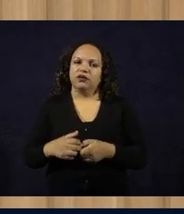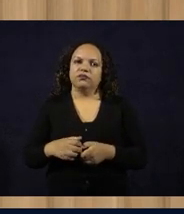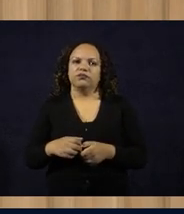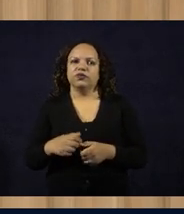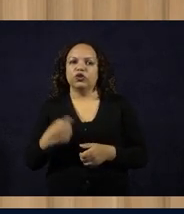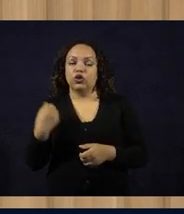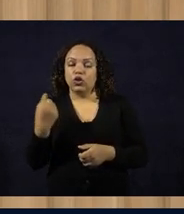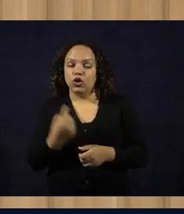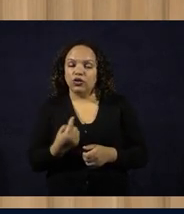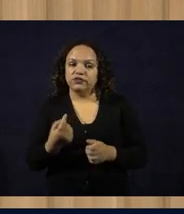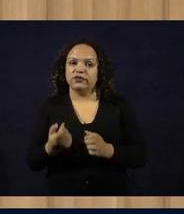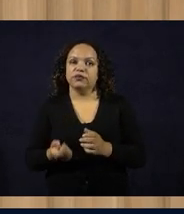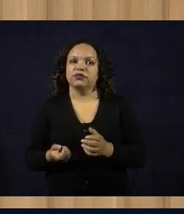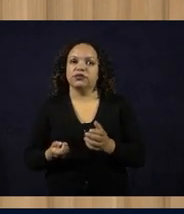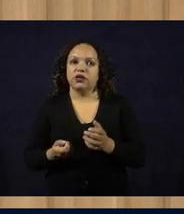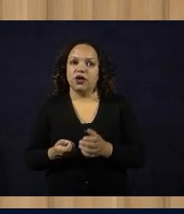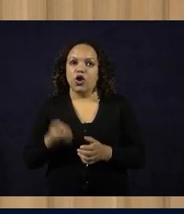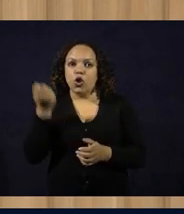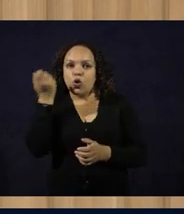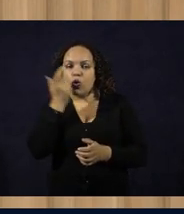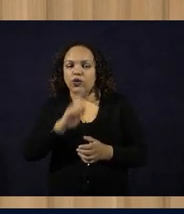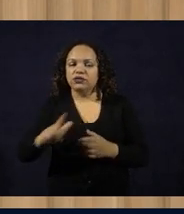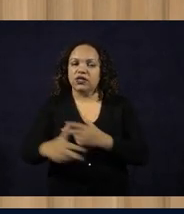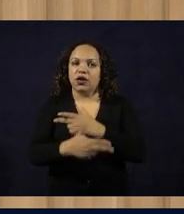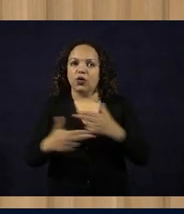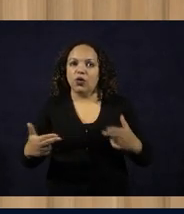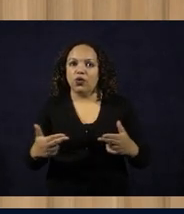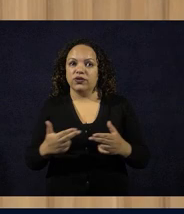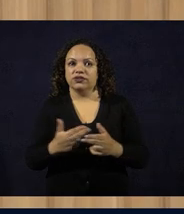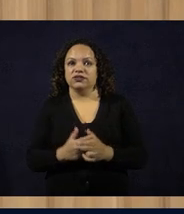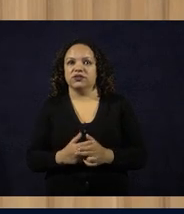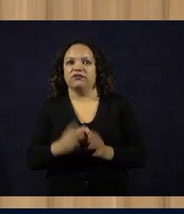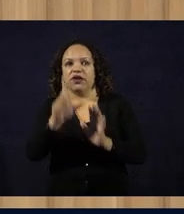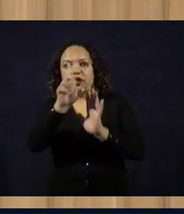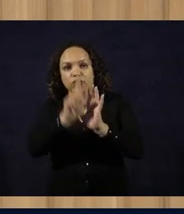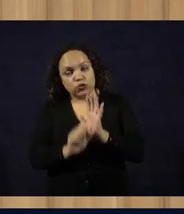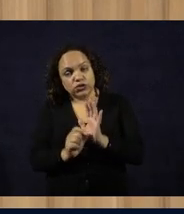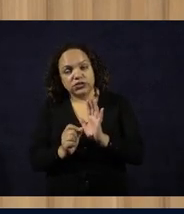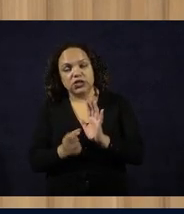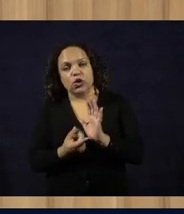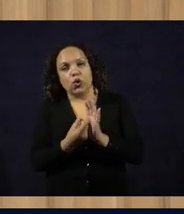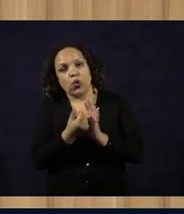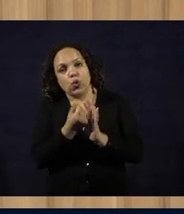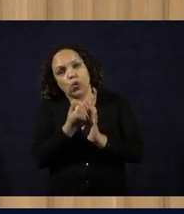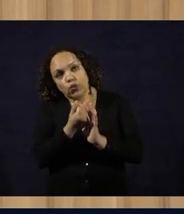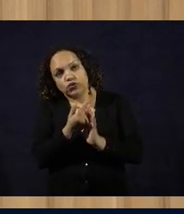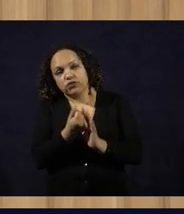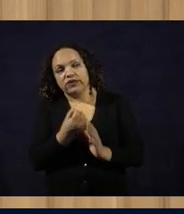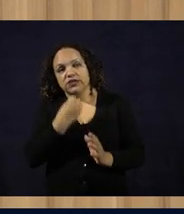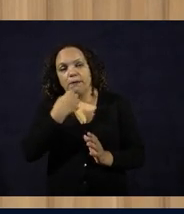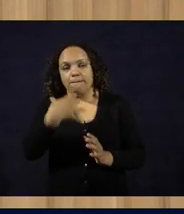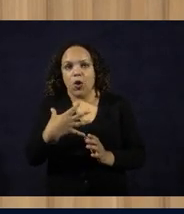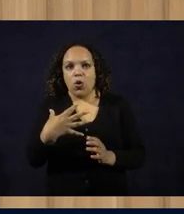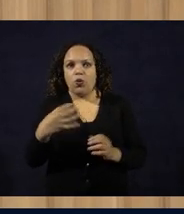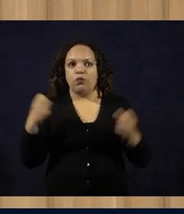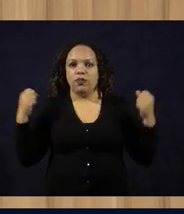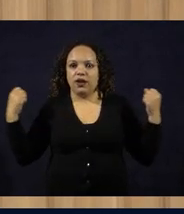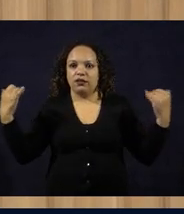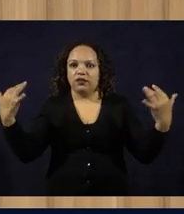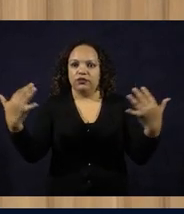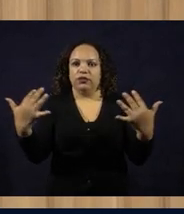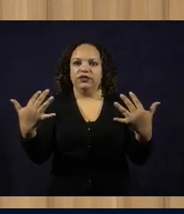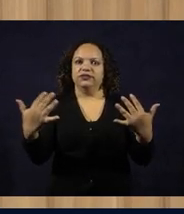muito ganho de eficiência que vai reduzir custo mas também vai ser muito importante também para o meio ambiente né então a companhia tá